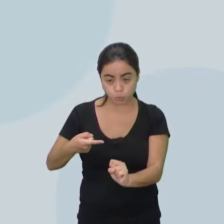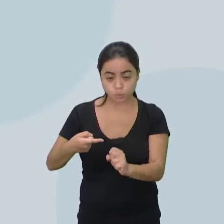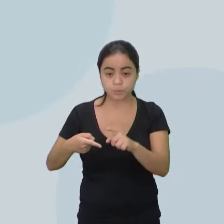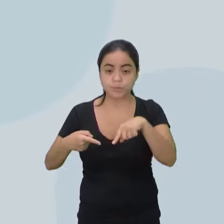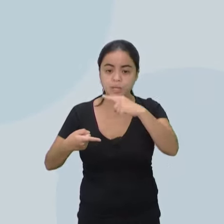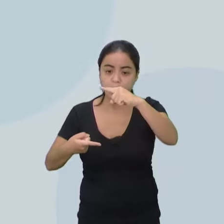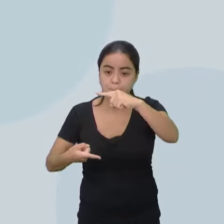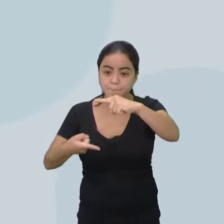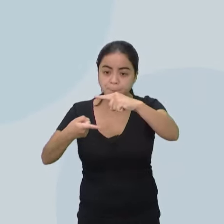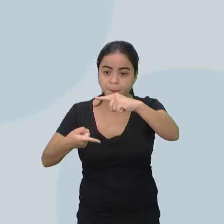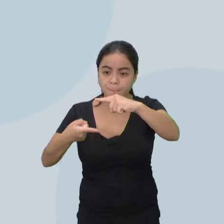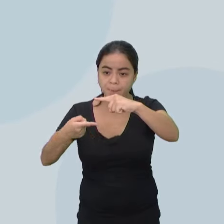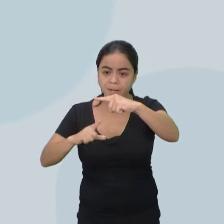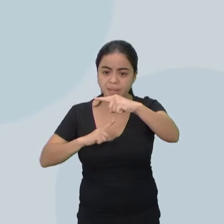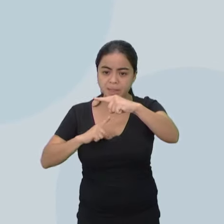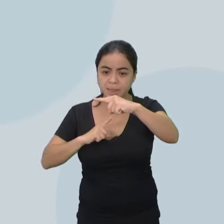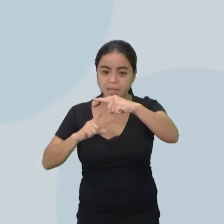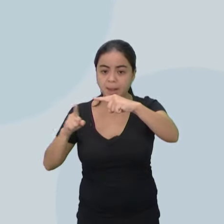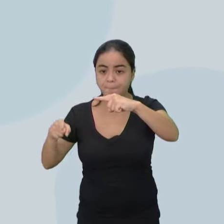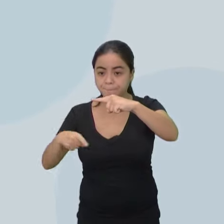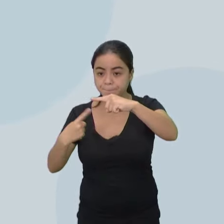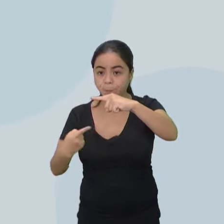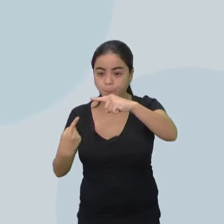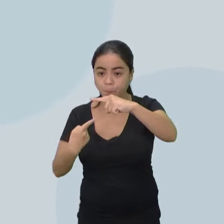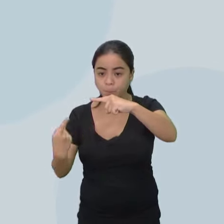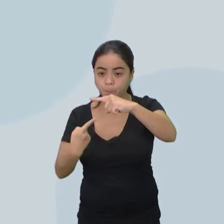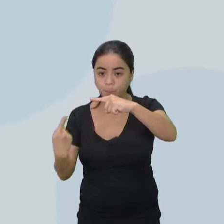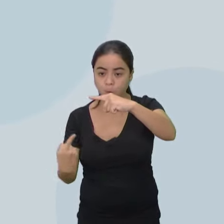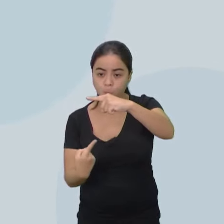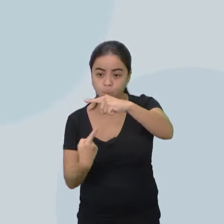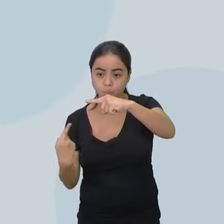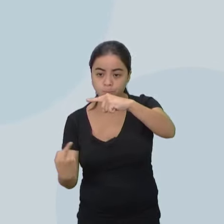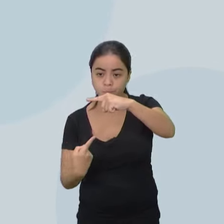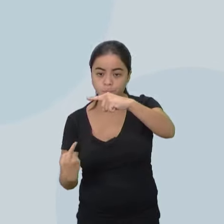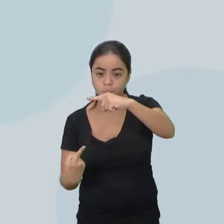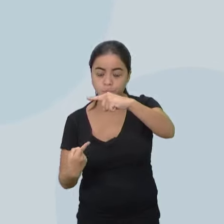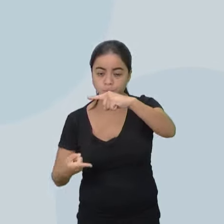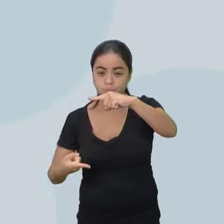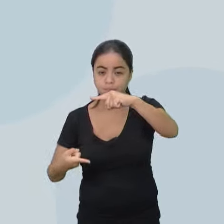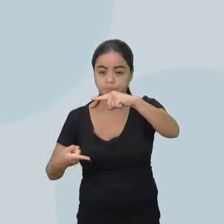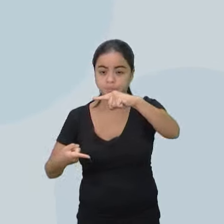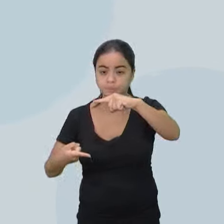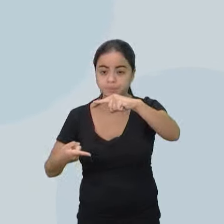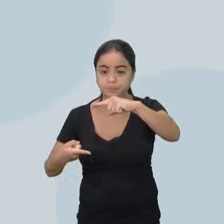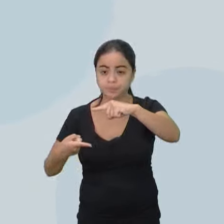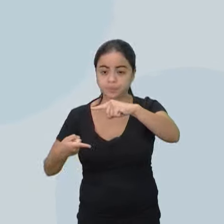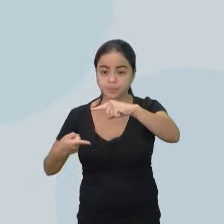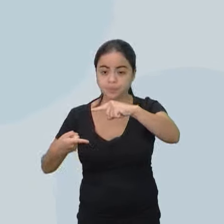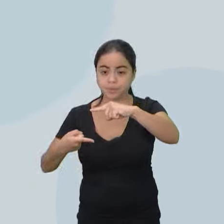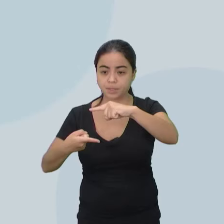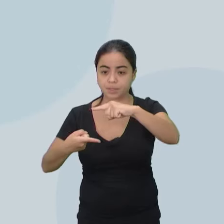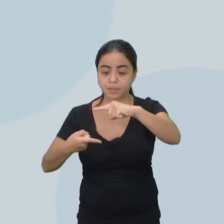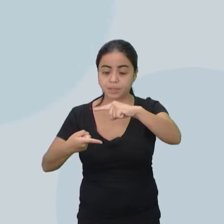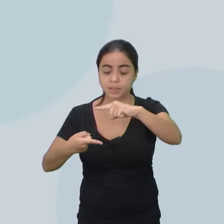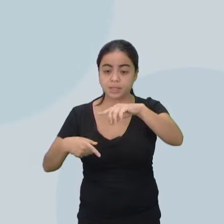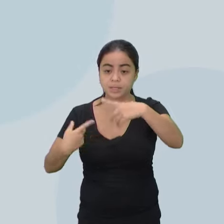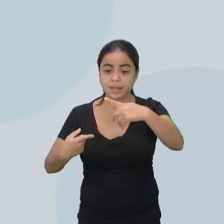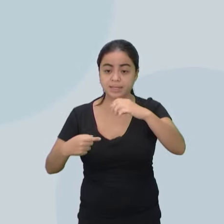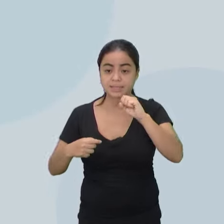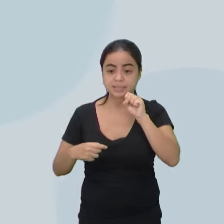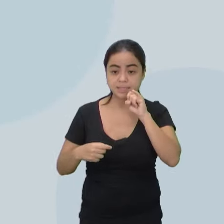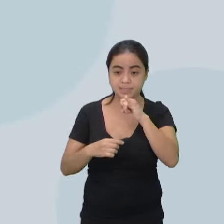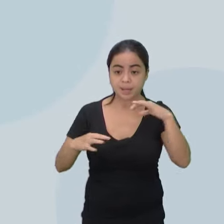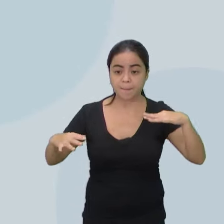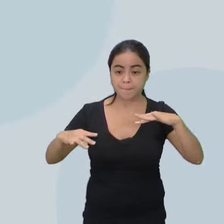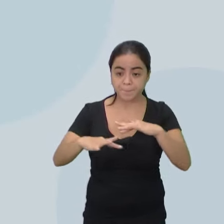tem aqui, né, uma bobina. Essa daqui é a bobina, né? Tentei representar aí com os fios de cobre. E aí, quando a